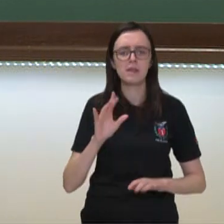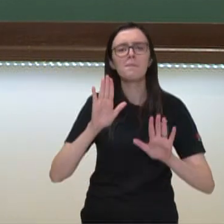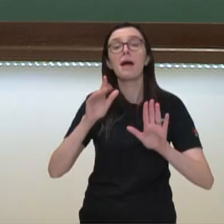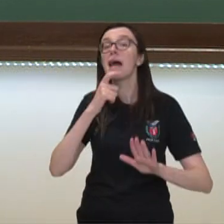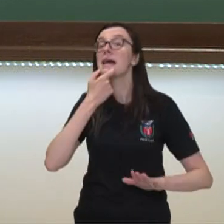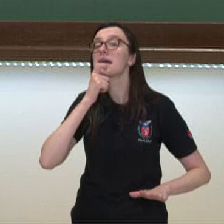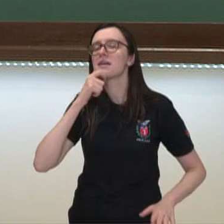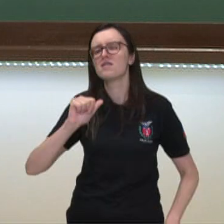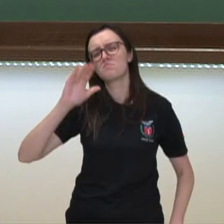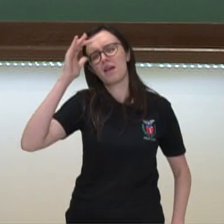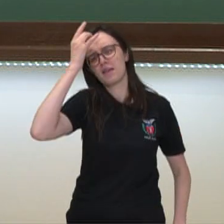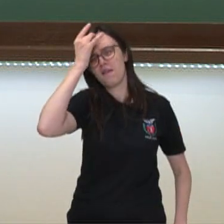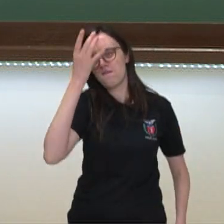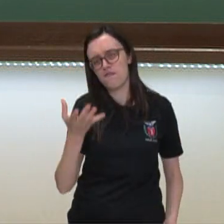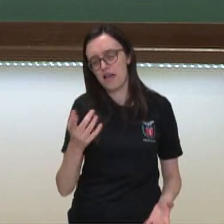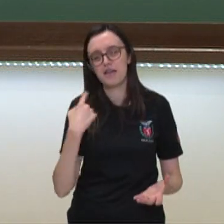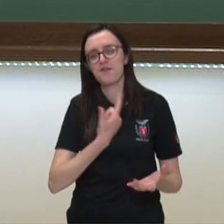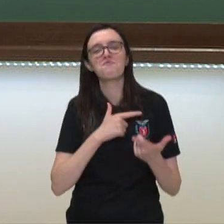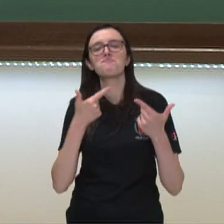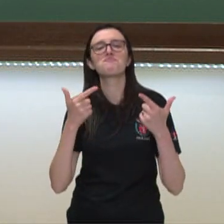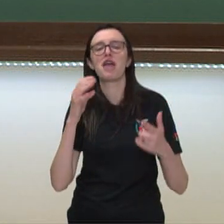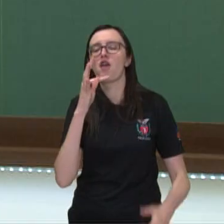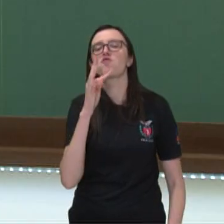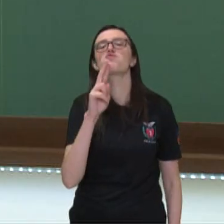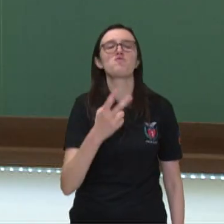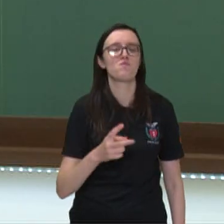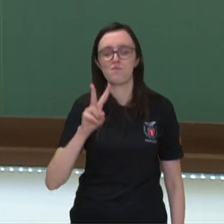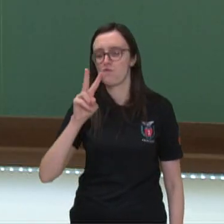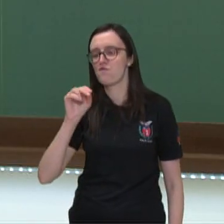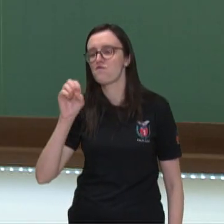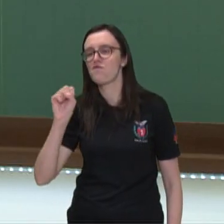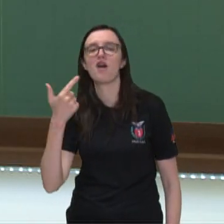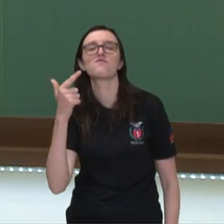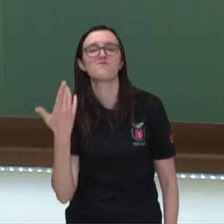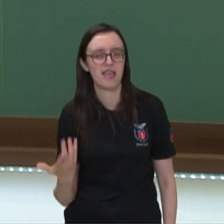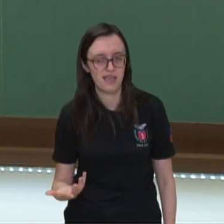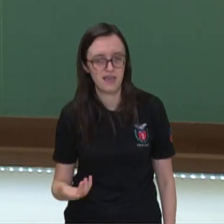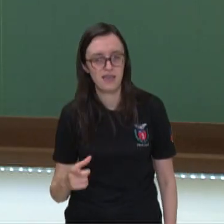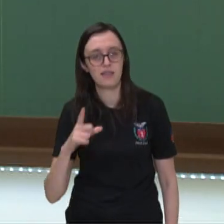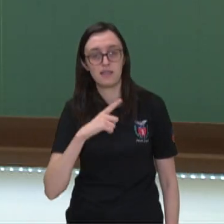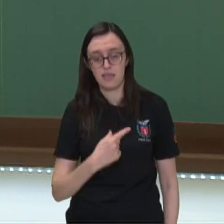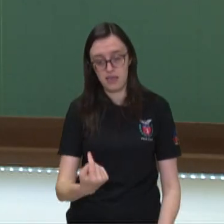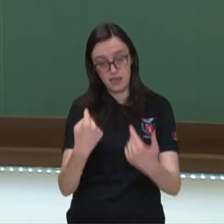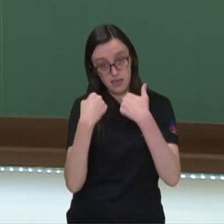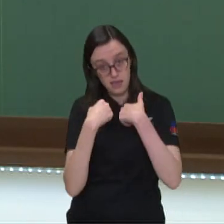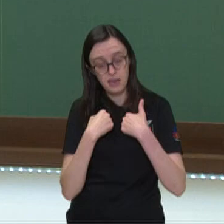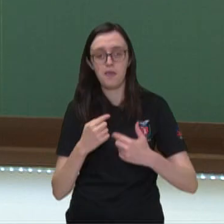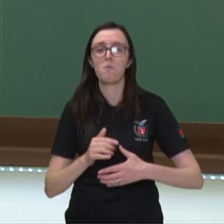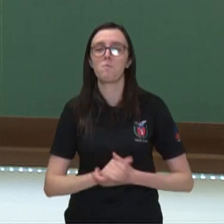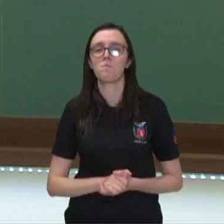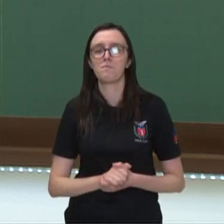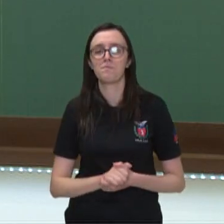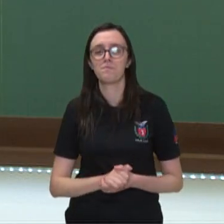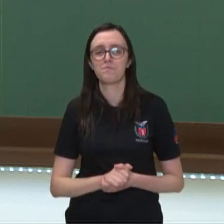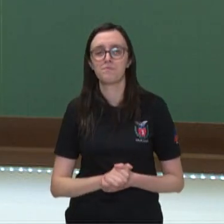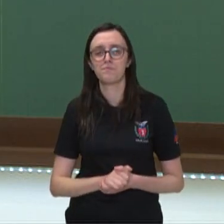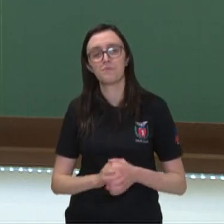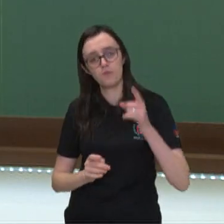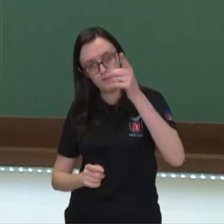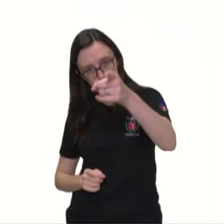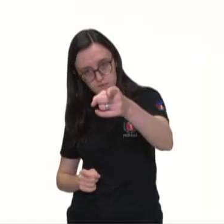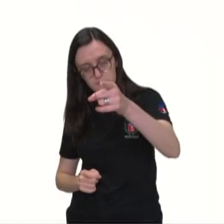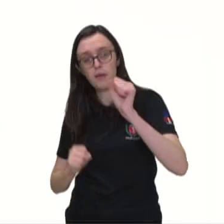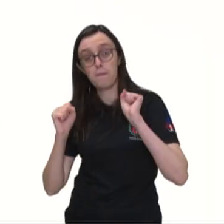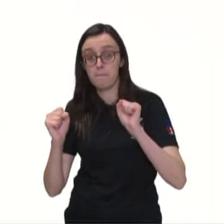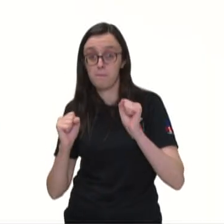é muito mais fácil, não temos o tu e o vós. Olha lá, temos o eu, I, you,